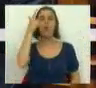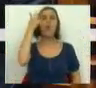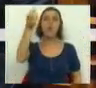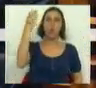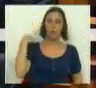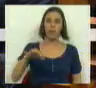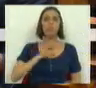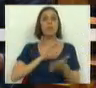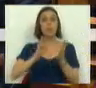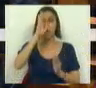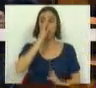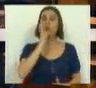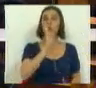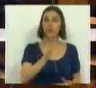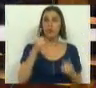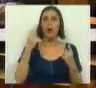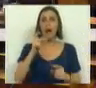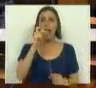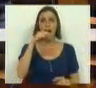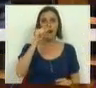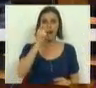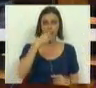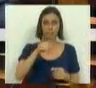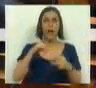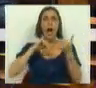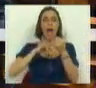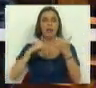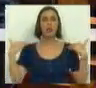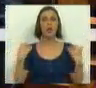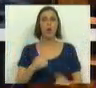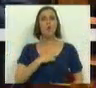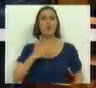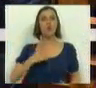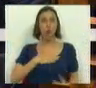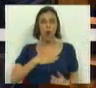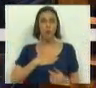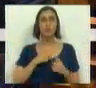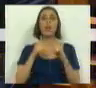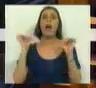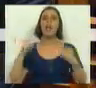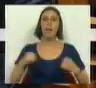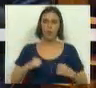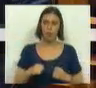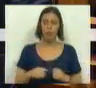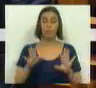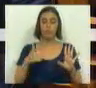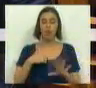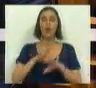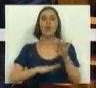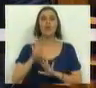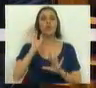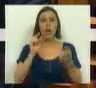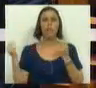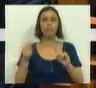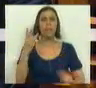como o Sr. Estado disse, a AGAP, a Associação dos Ginásios, os donos dos ginásios estejam de acordo. Nós já fizemos essa